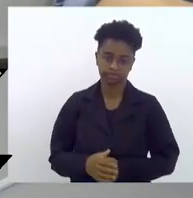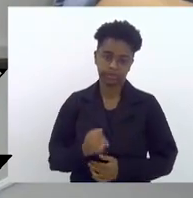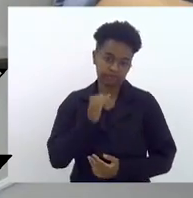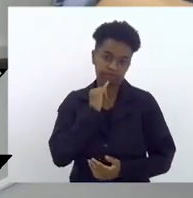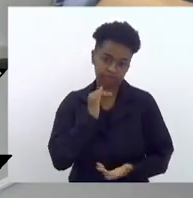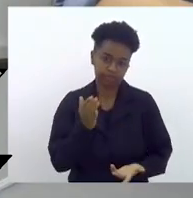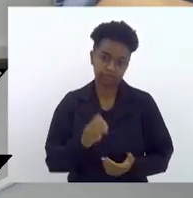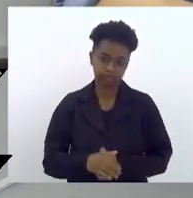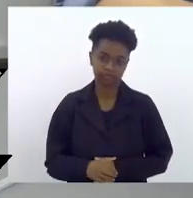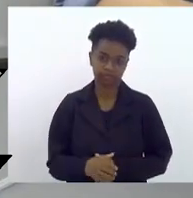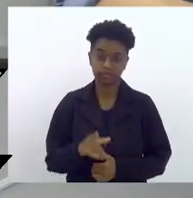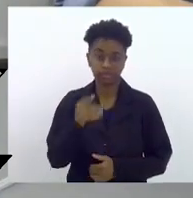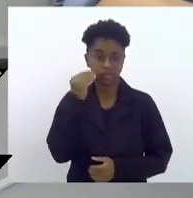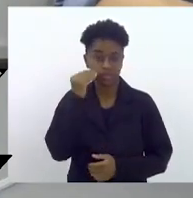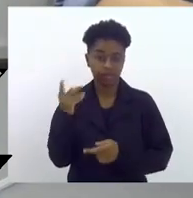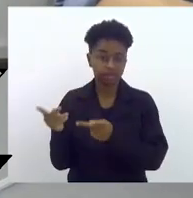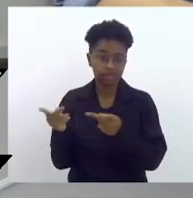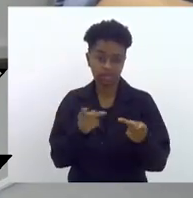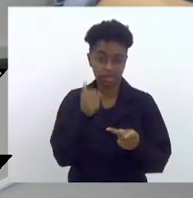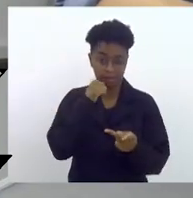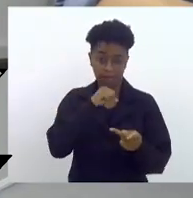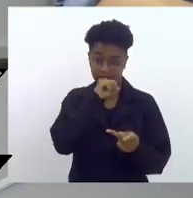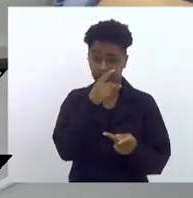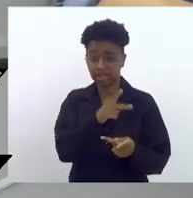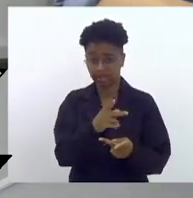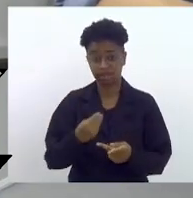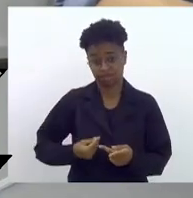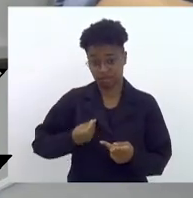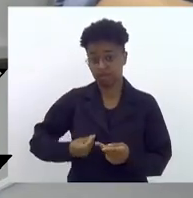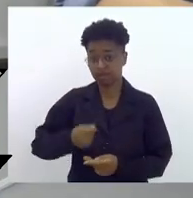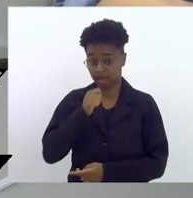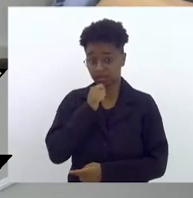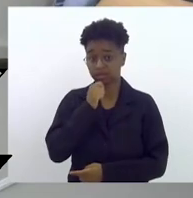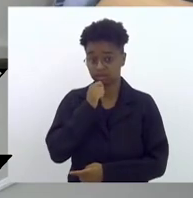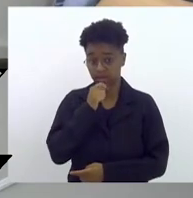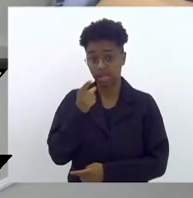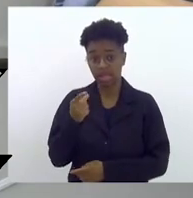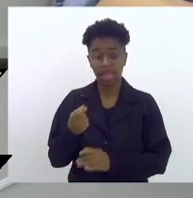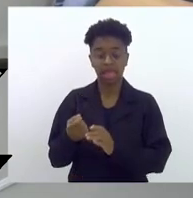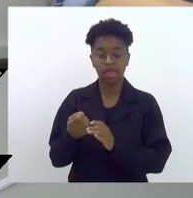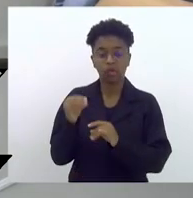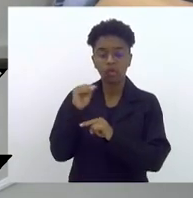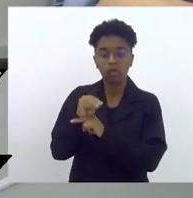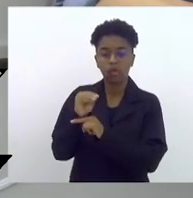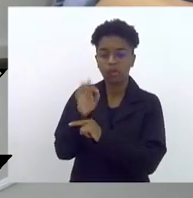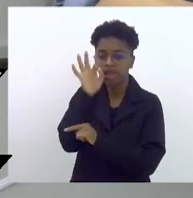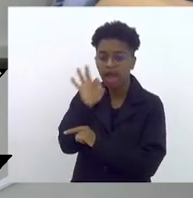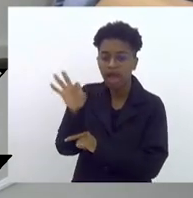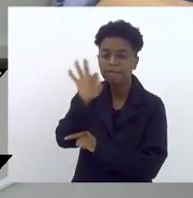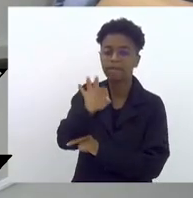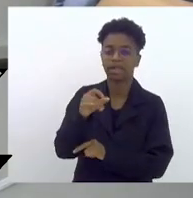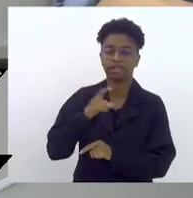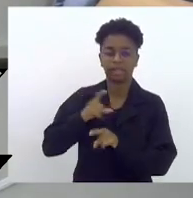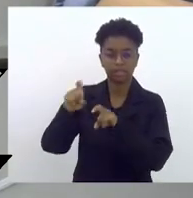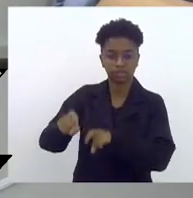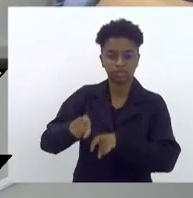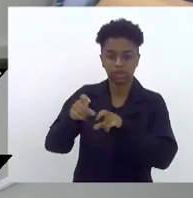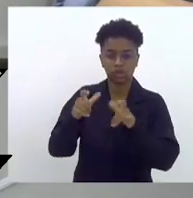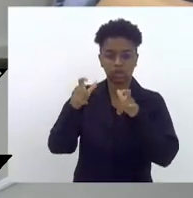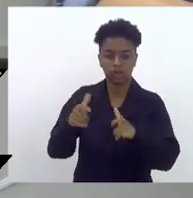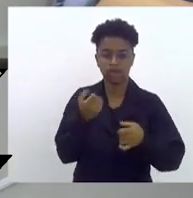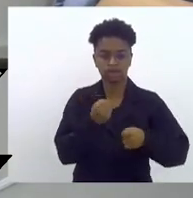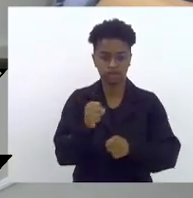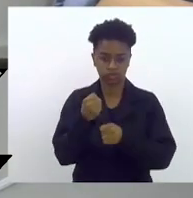ele tava indo visitar a mãe dele que é viva a dona Lila uma criadora de abelhas tem o sítio dela em